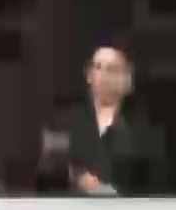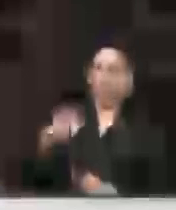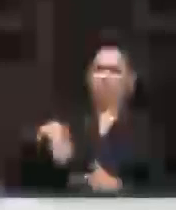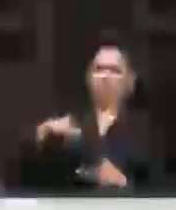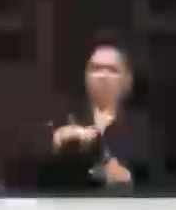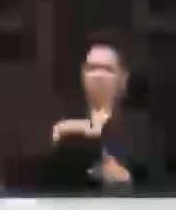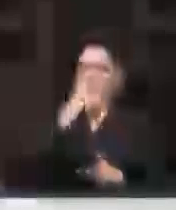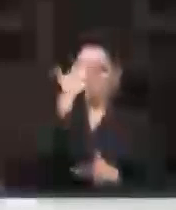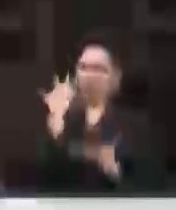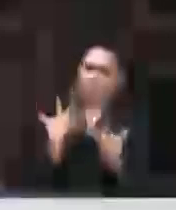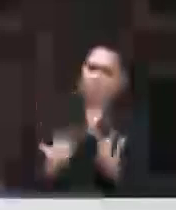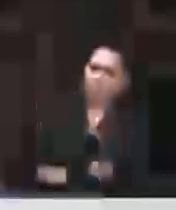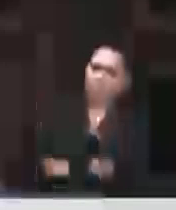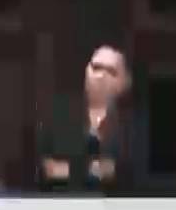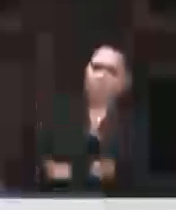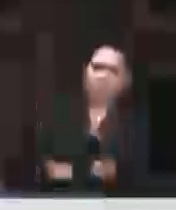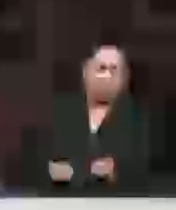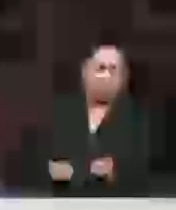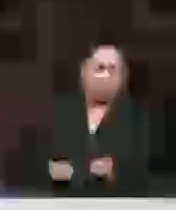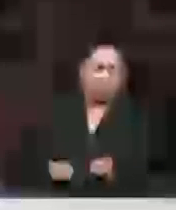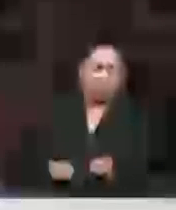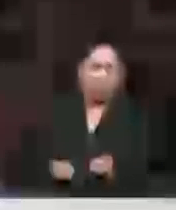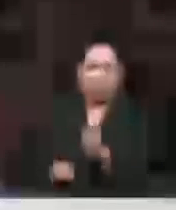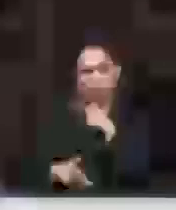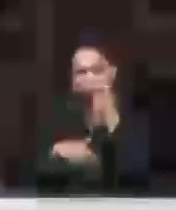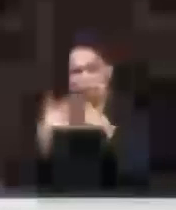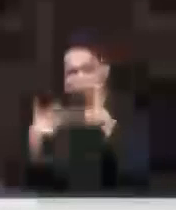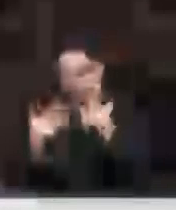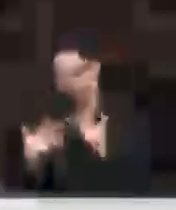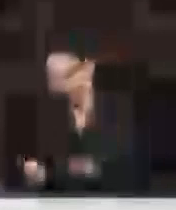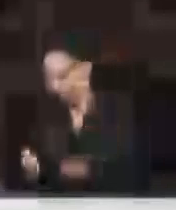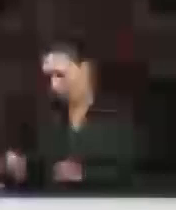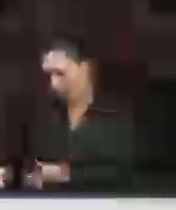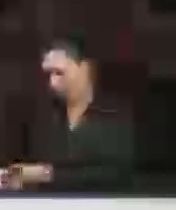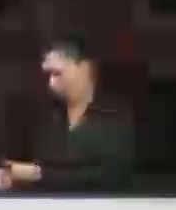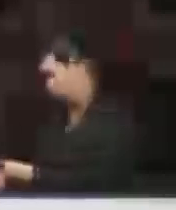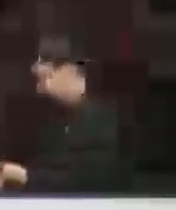concordam vão se manifestar favoravelmente,